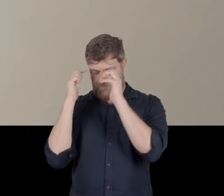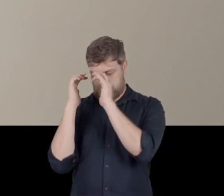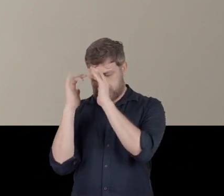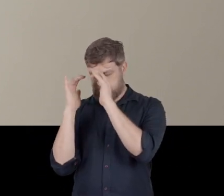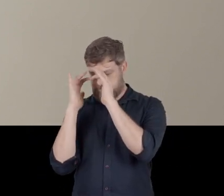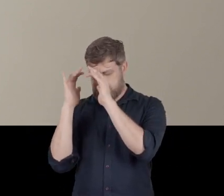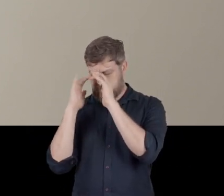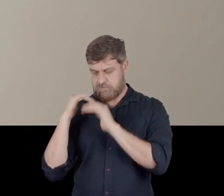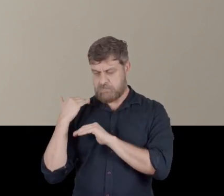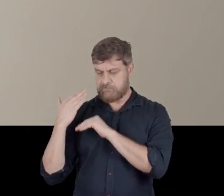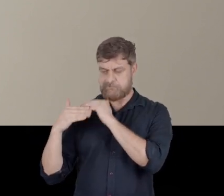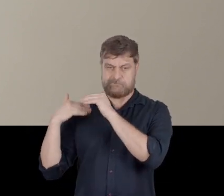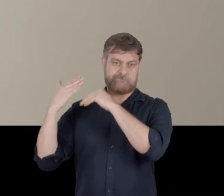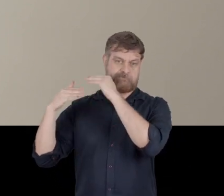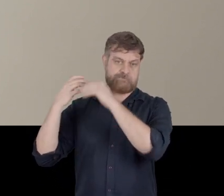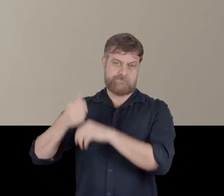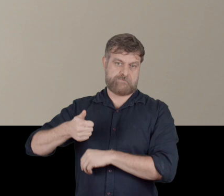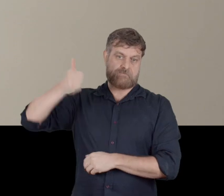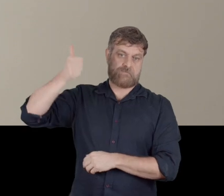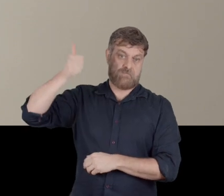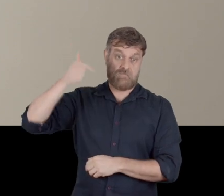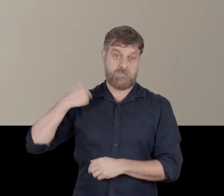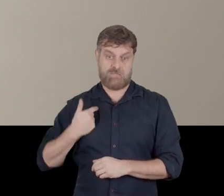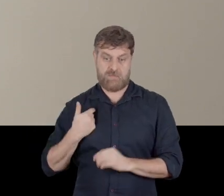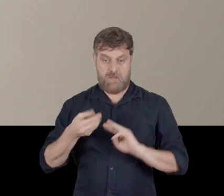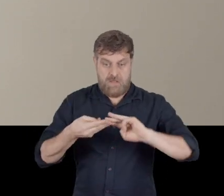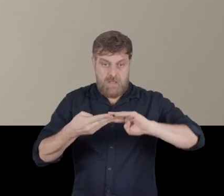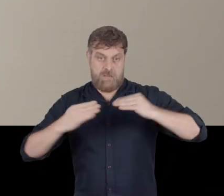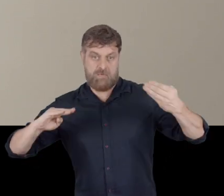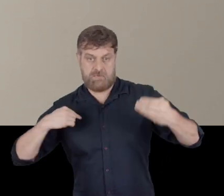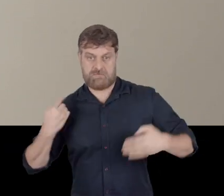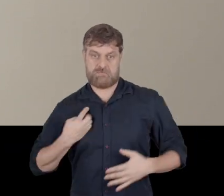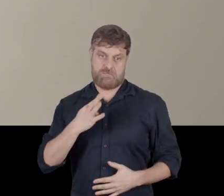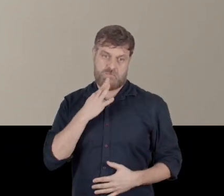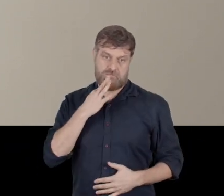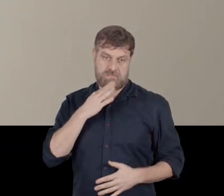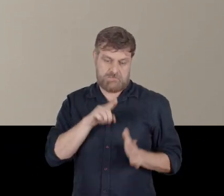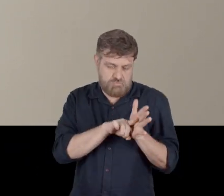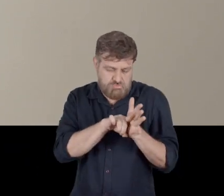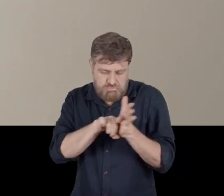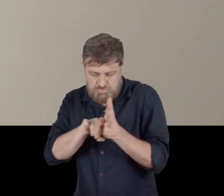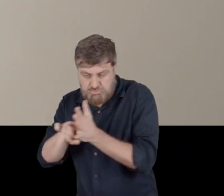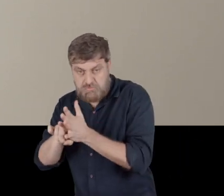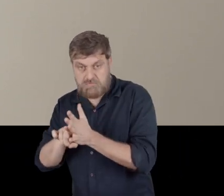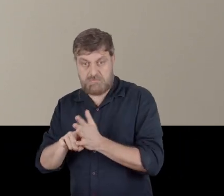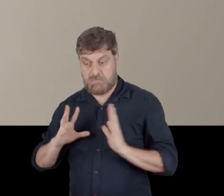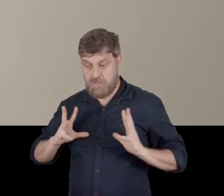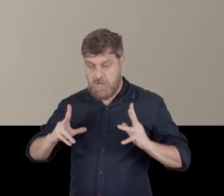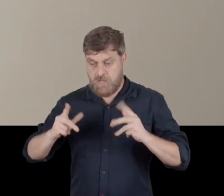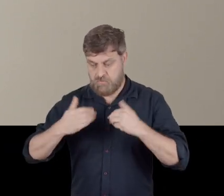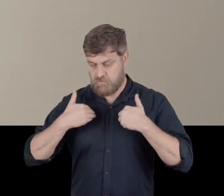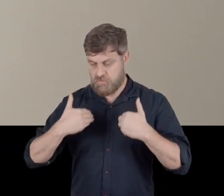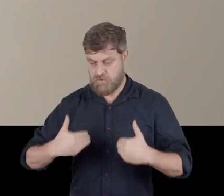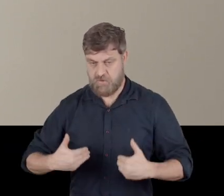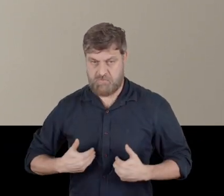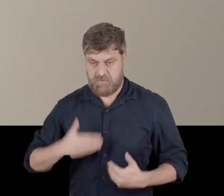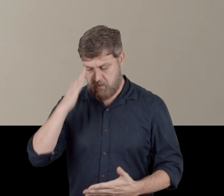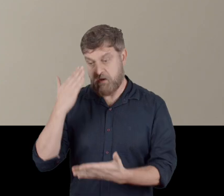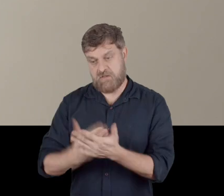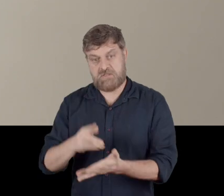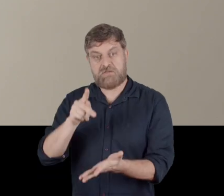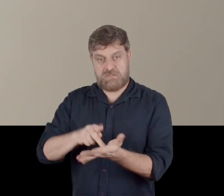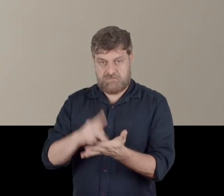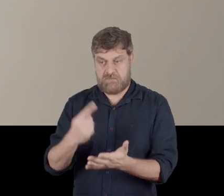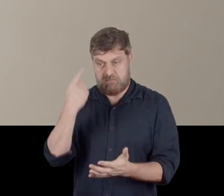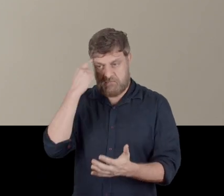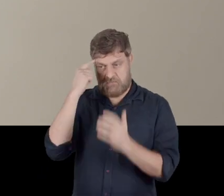nosso cérebro, ele é o mais desenvolvido dentro da biologia que a gente conhece. Então, de todo o nosso corpo,